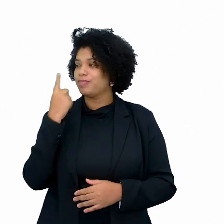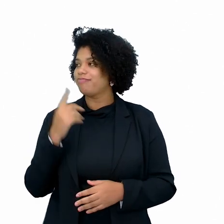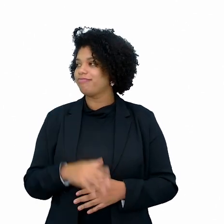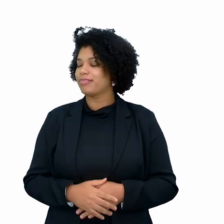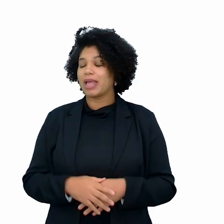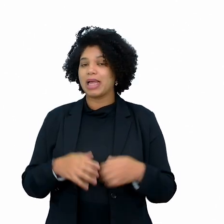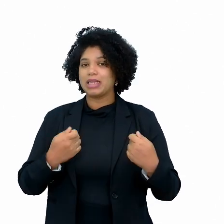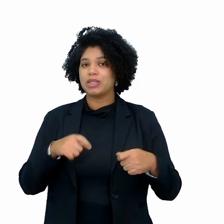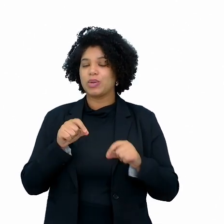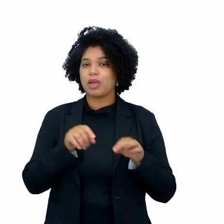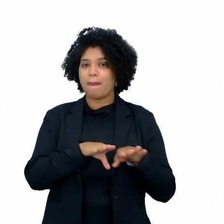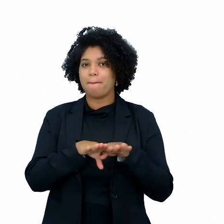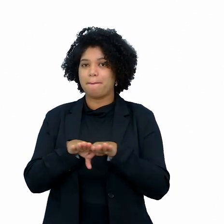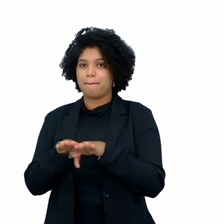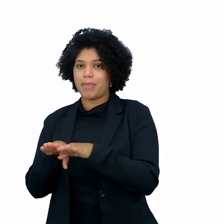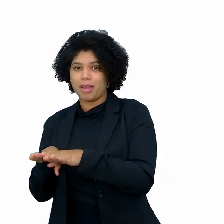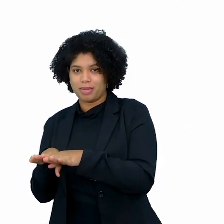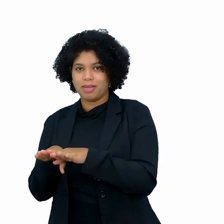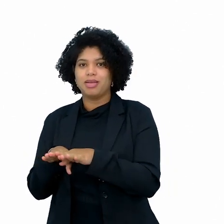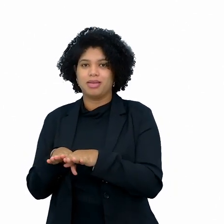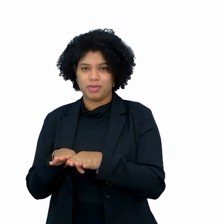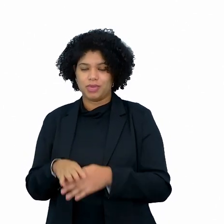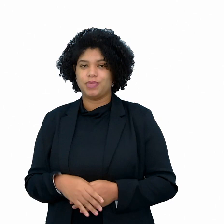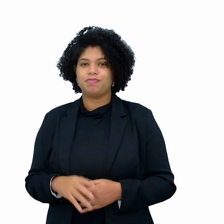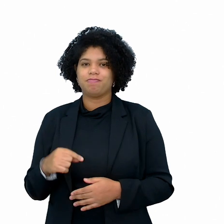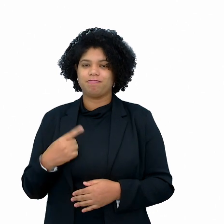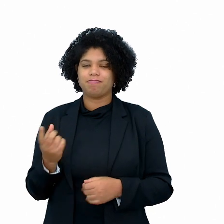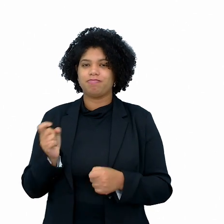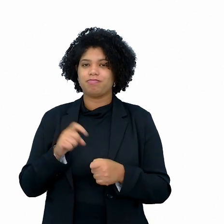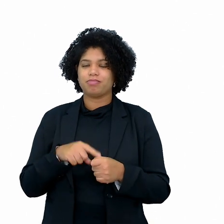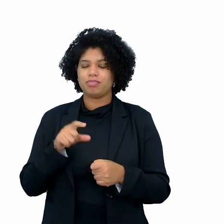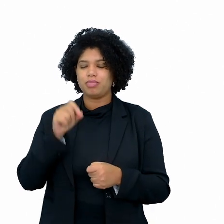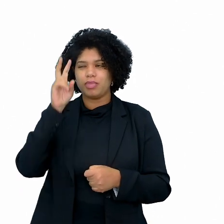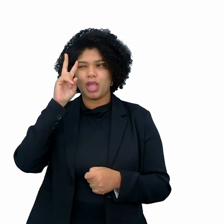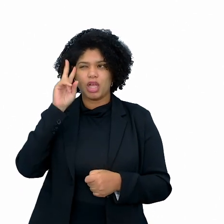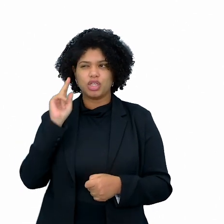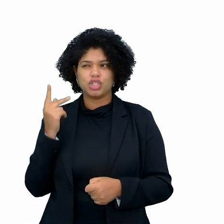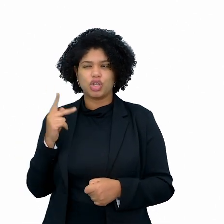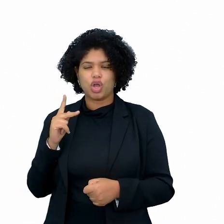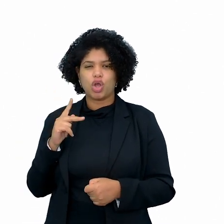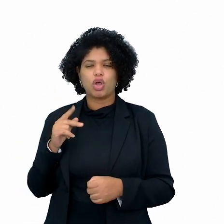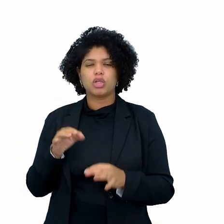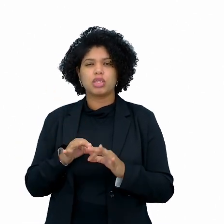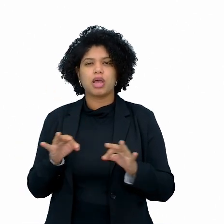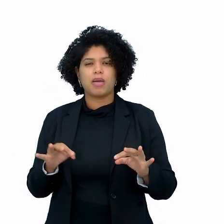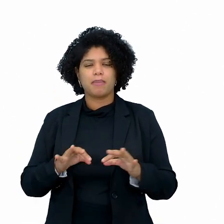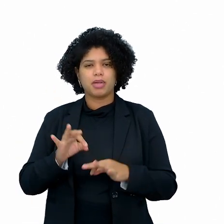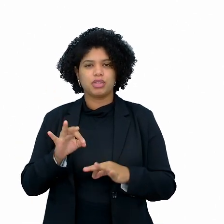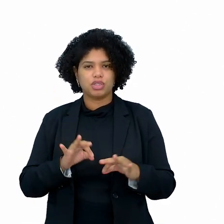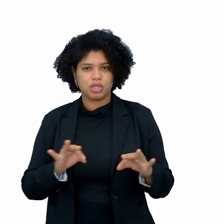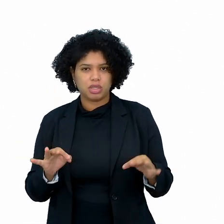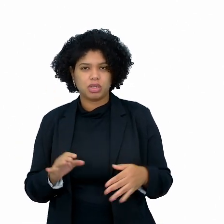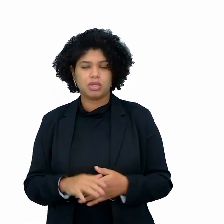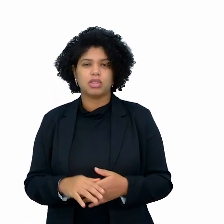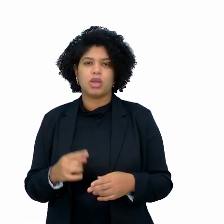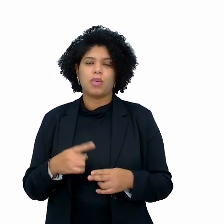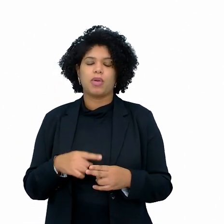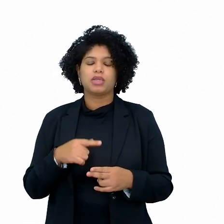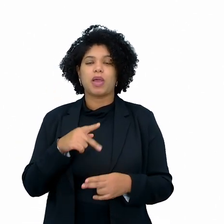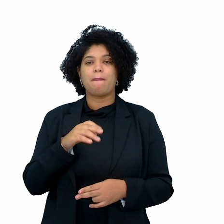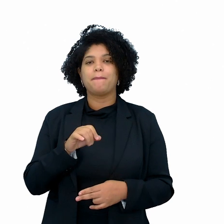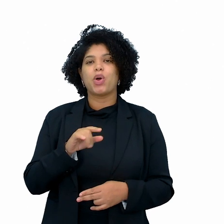sistema padrão de medidas, né? Então pode retomar a história das medidas, né? A ideia de polegada,